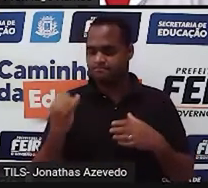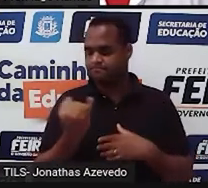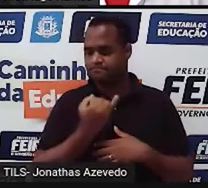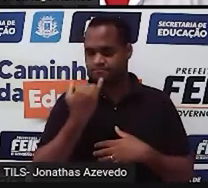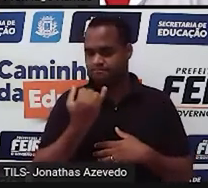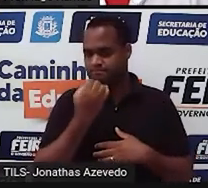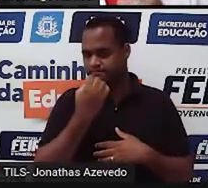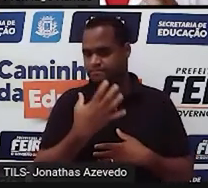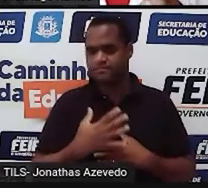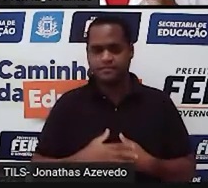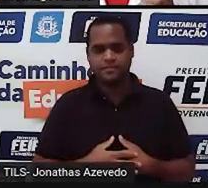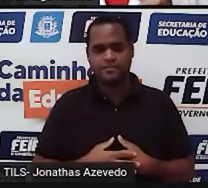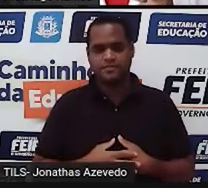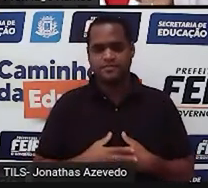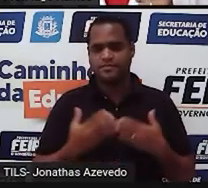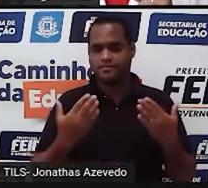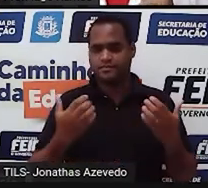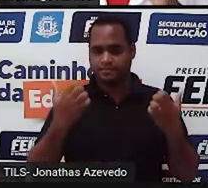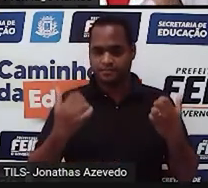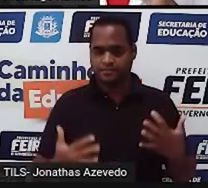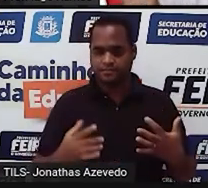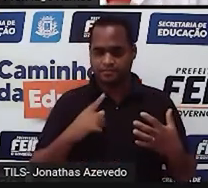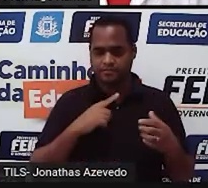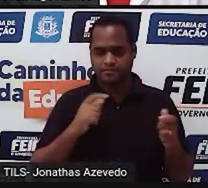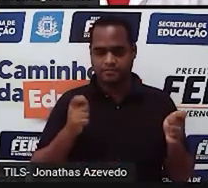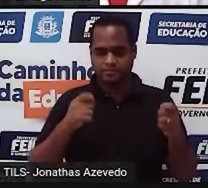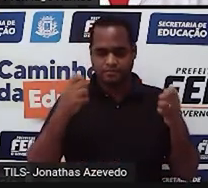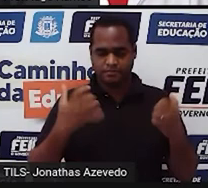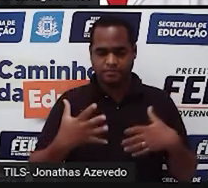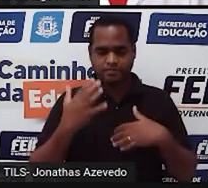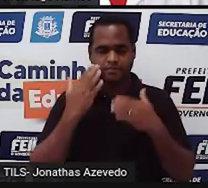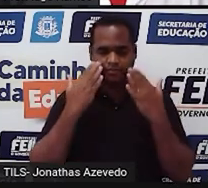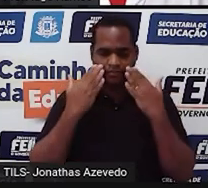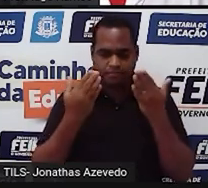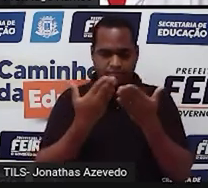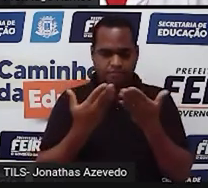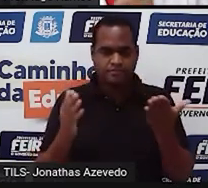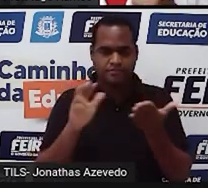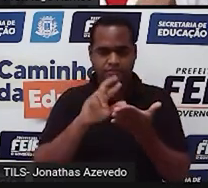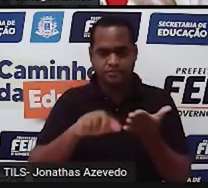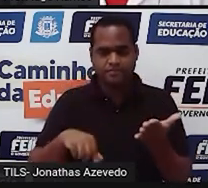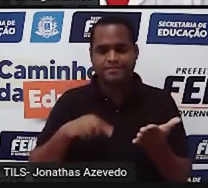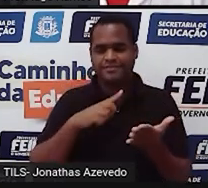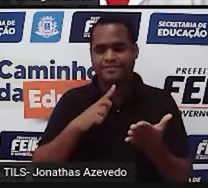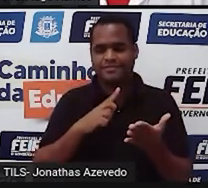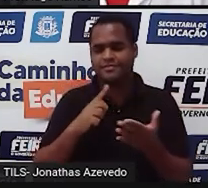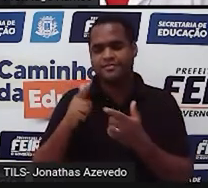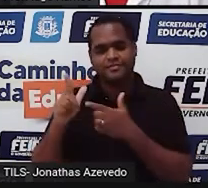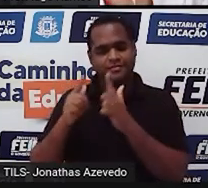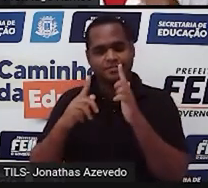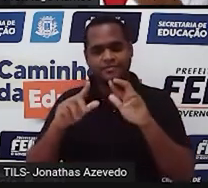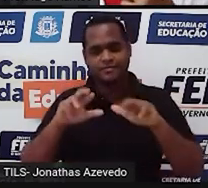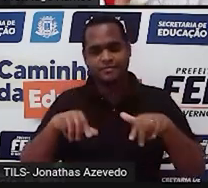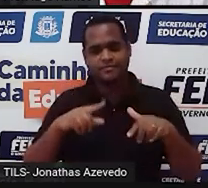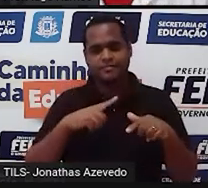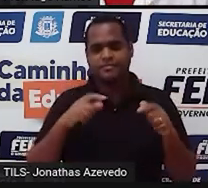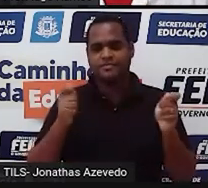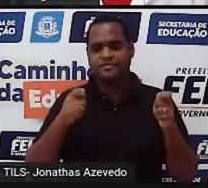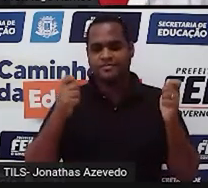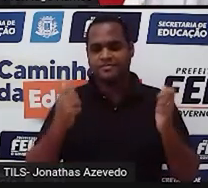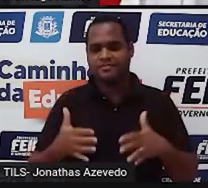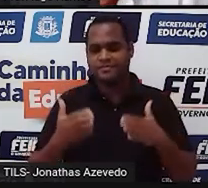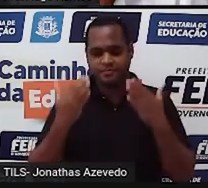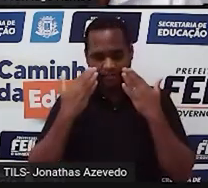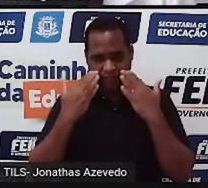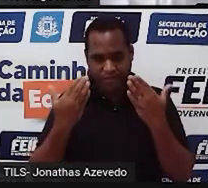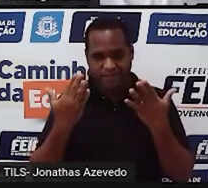né vem aqui que eu vou te mostrar uma dessas maneiras dessas outras maneiras que existem eu vou te